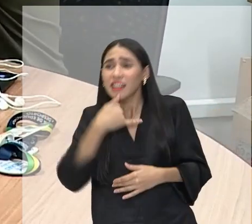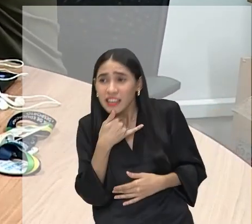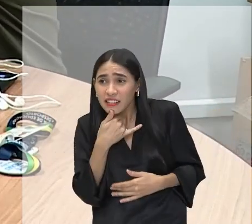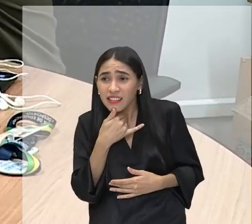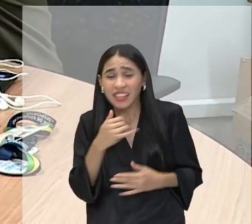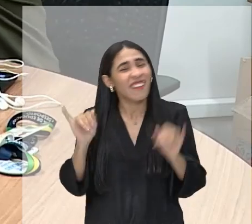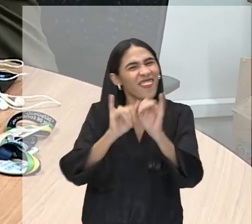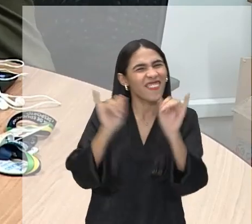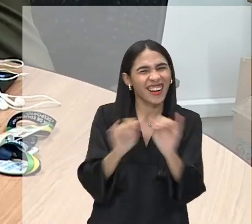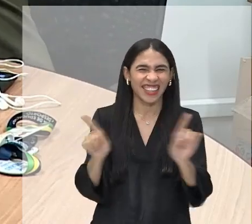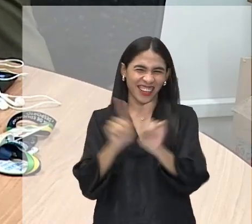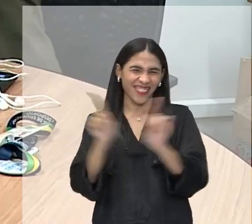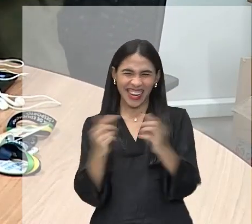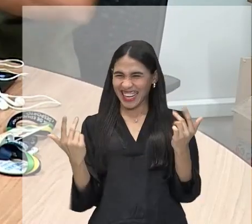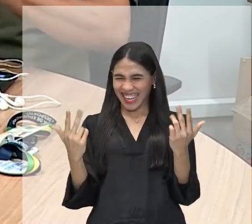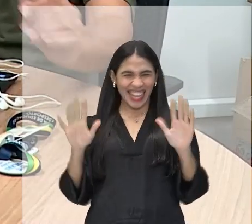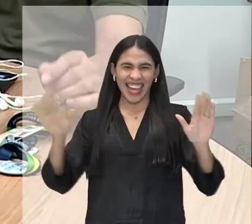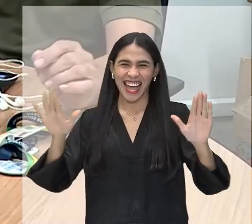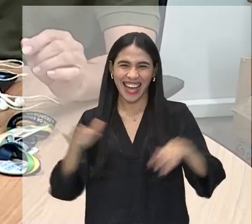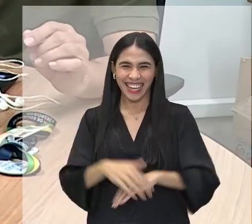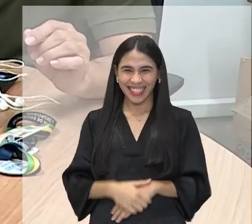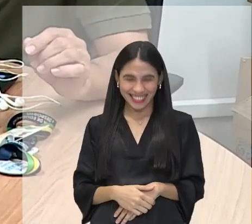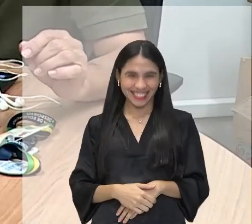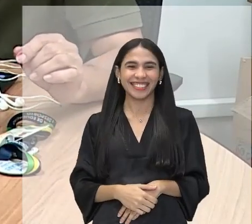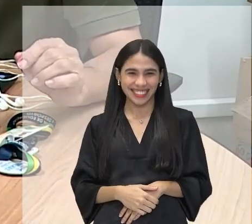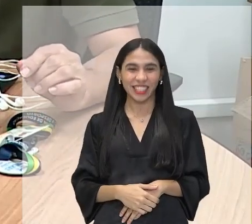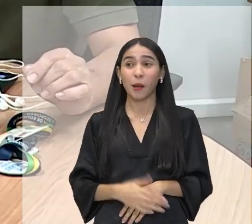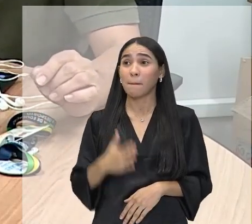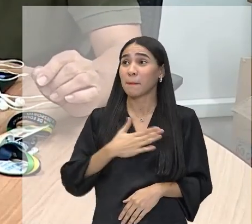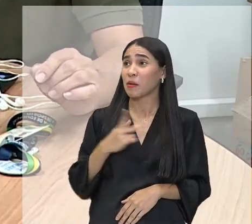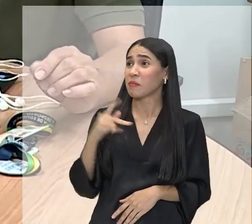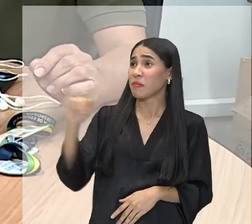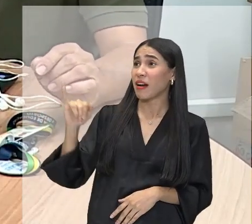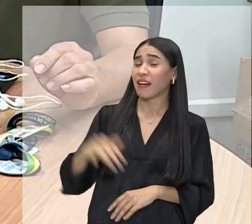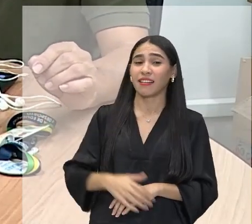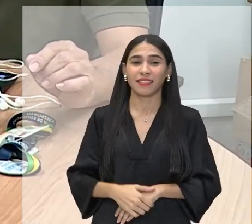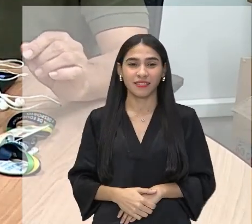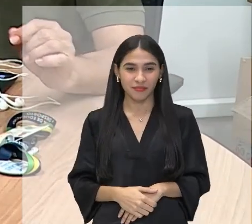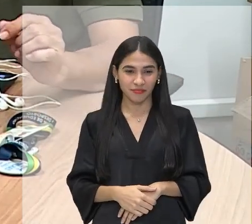na fofoca também, né, amiga? Meu pai.